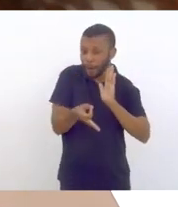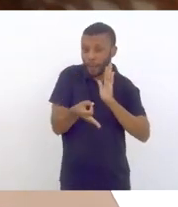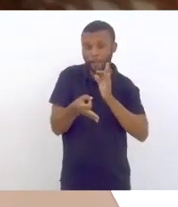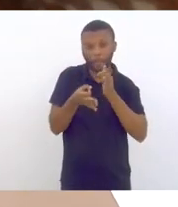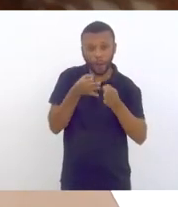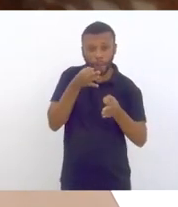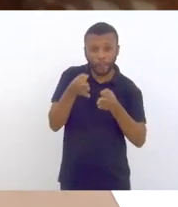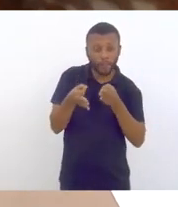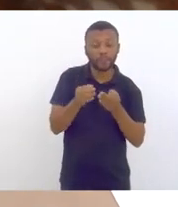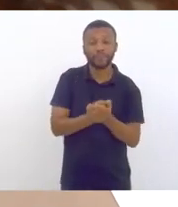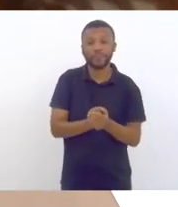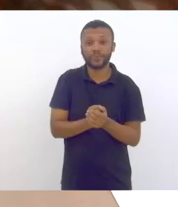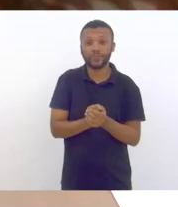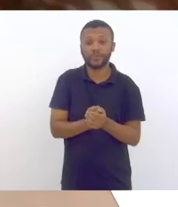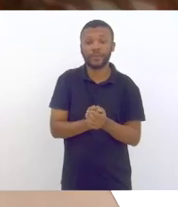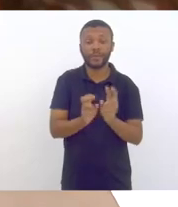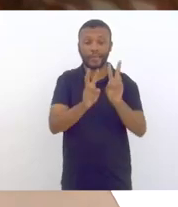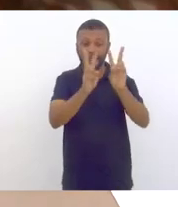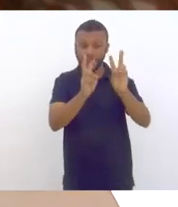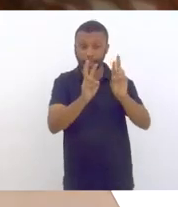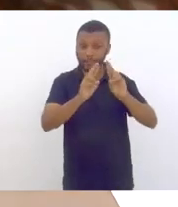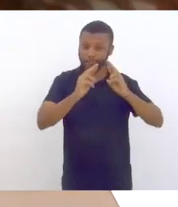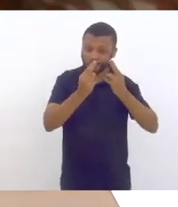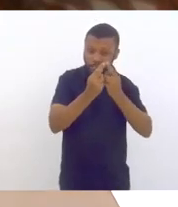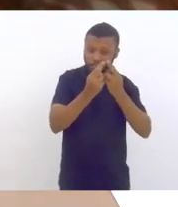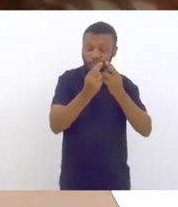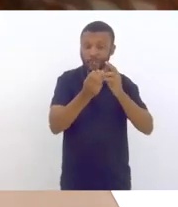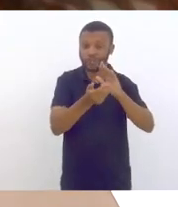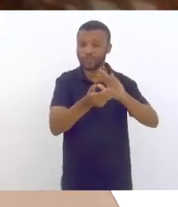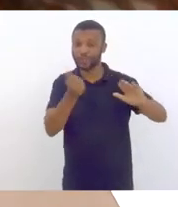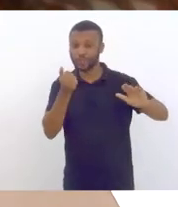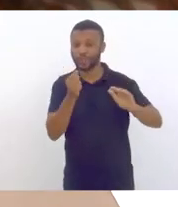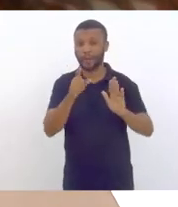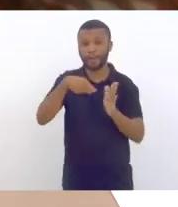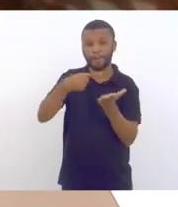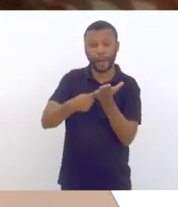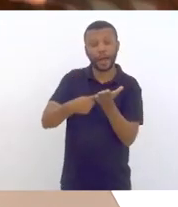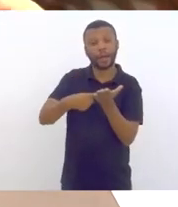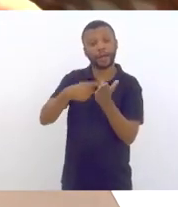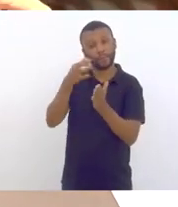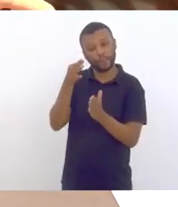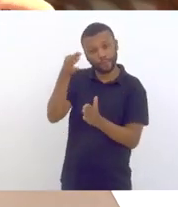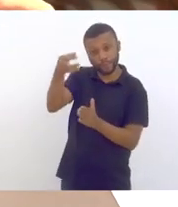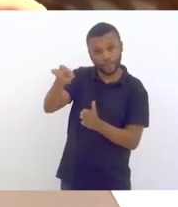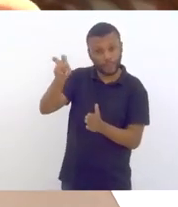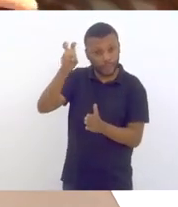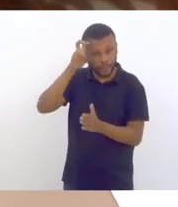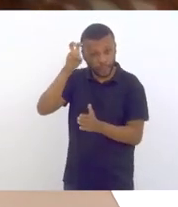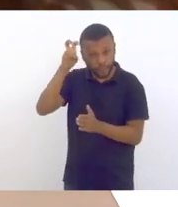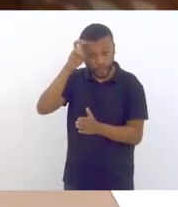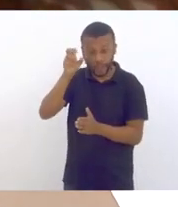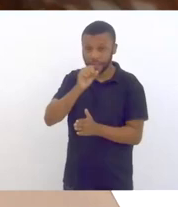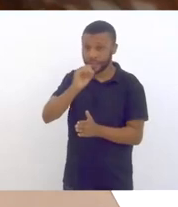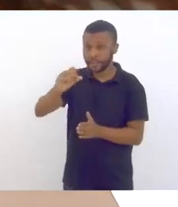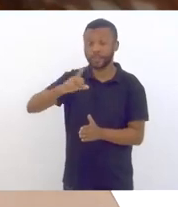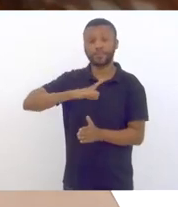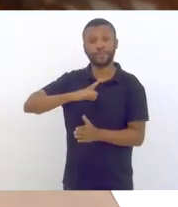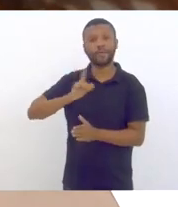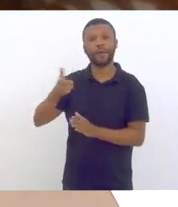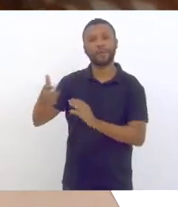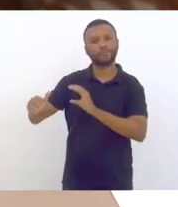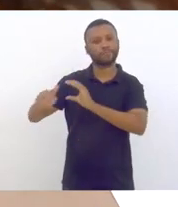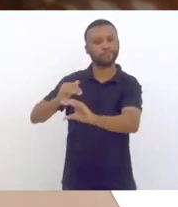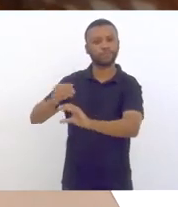tirar de pauta e voltar quinta-feira se vier nova mensagem que dá tempo de